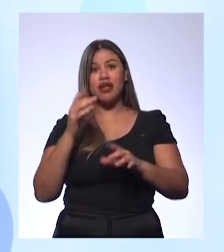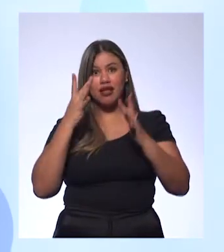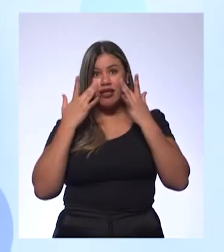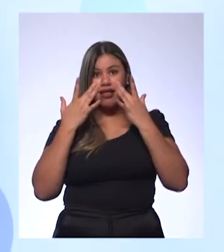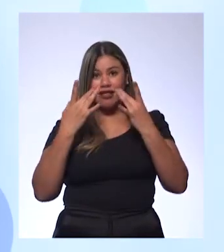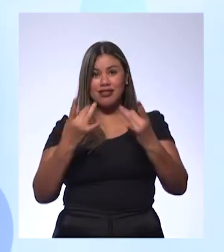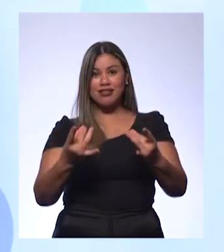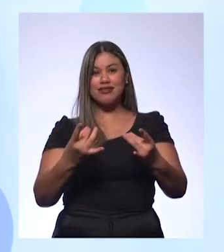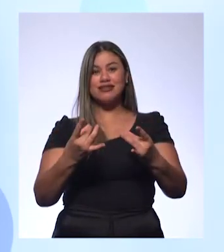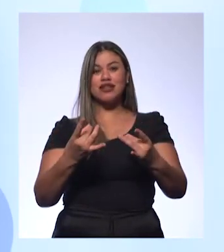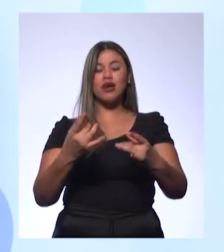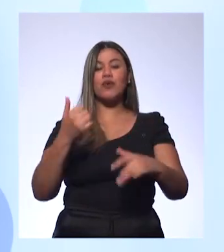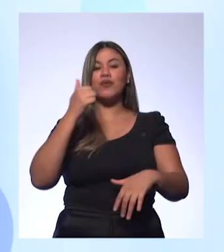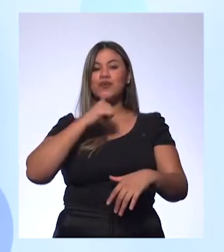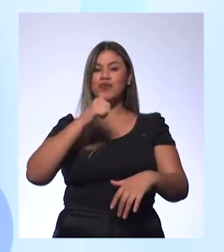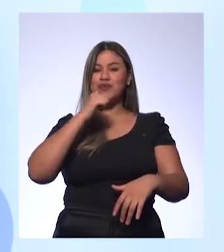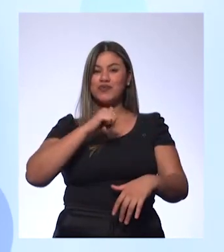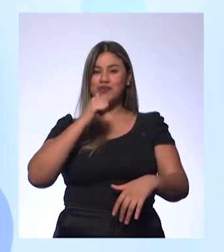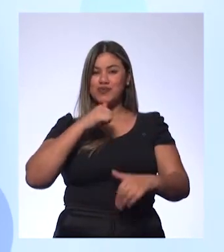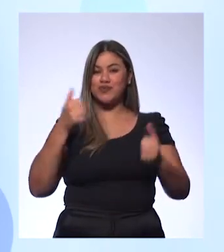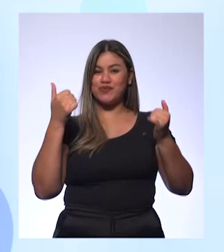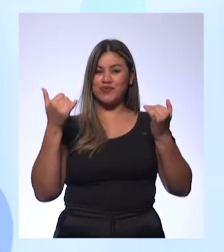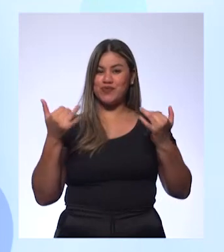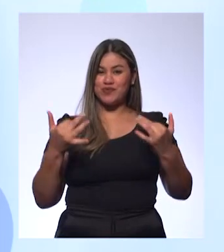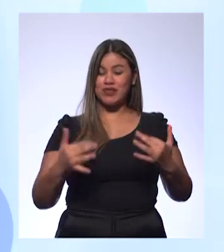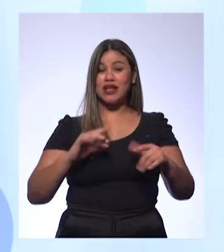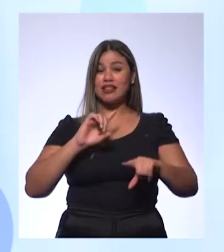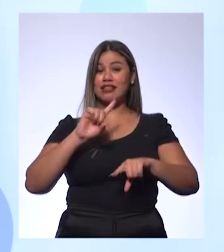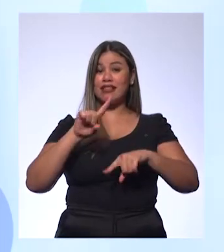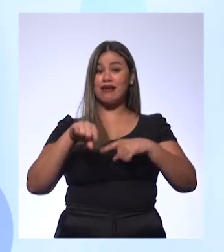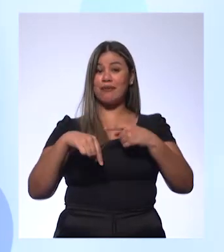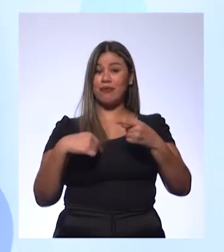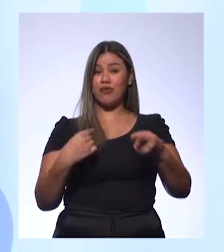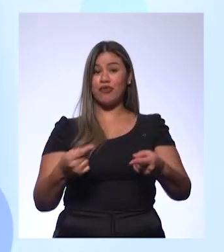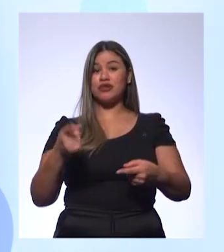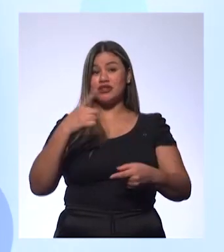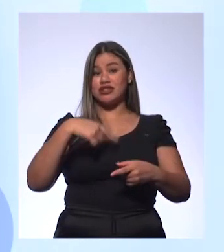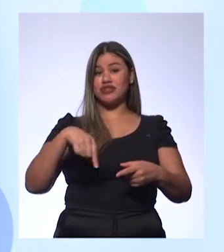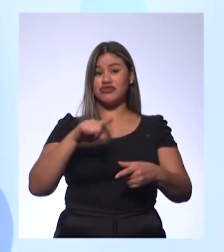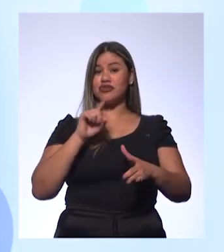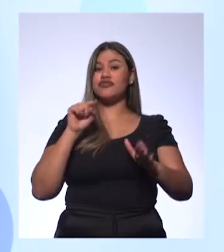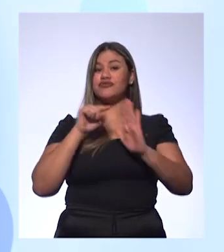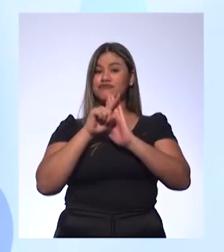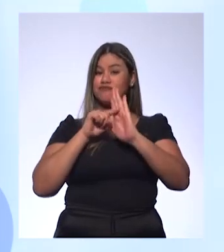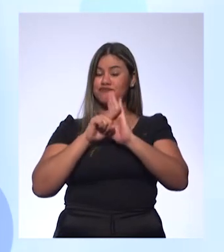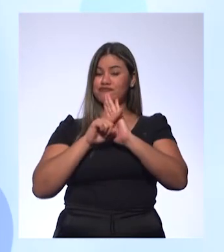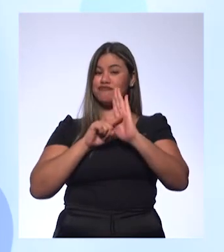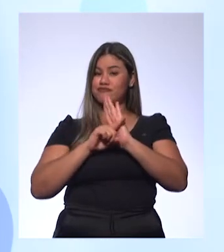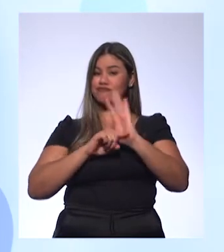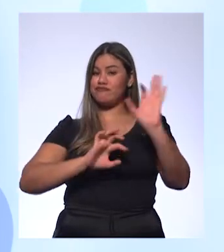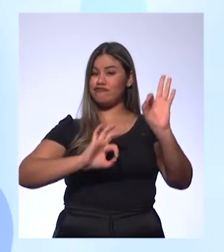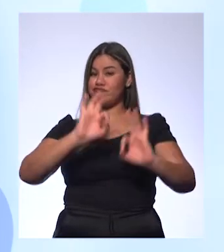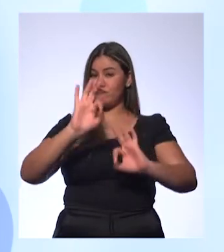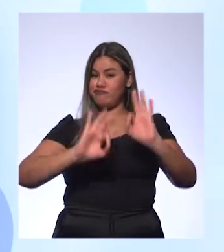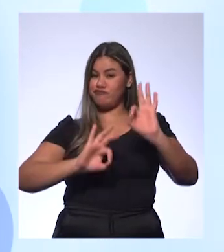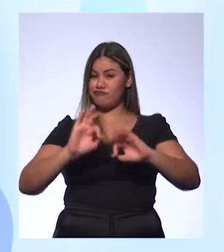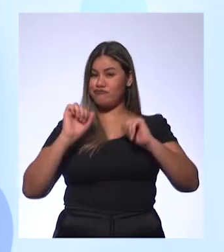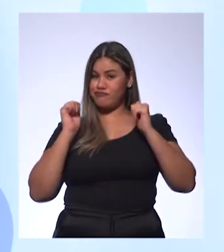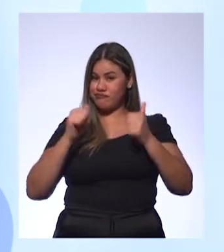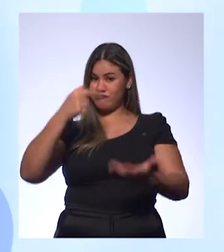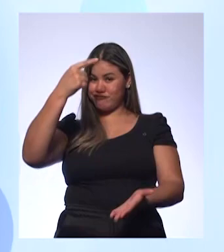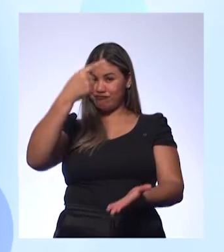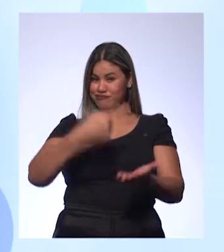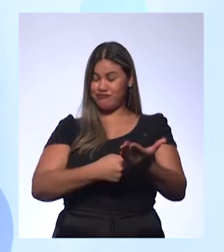muita atenção na jogada da Gabriele agora, porque depois nós seremos os técnicos. Nós vamos arrumar a jogada dela,